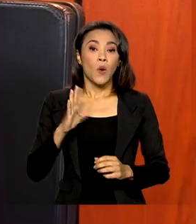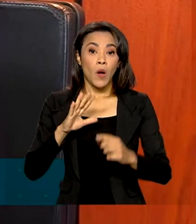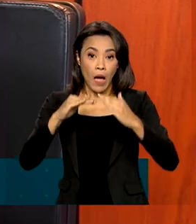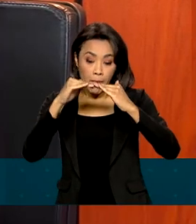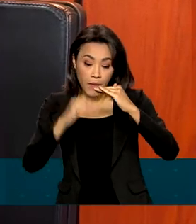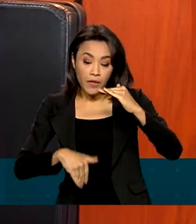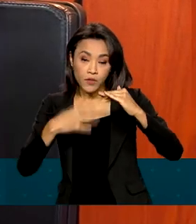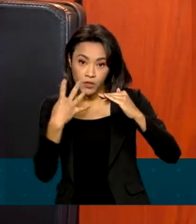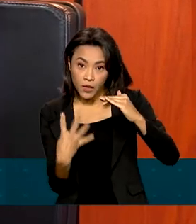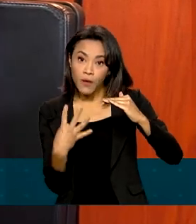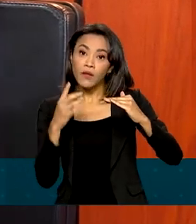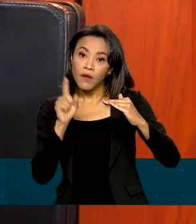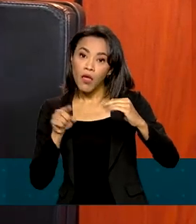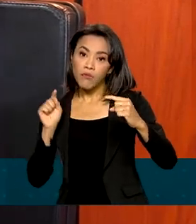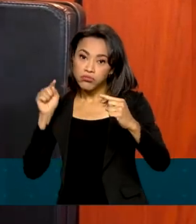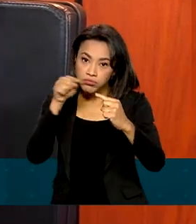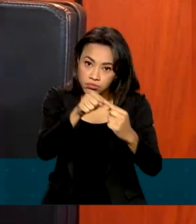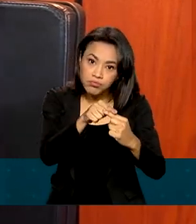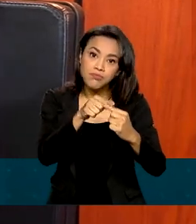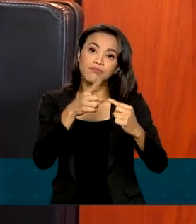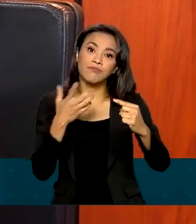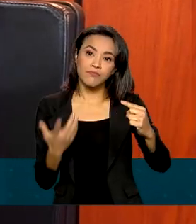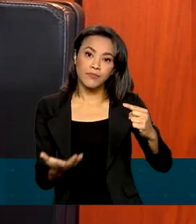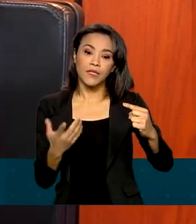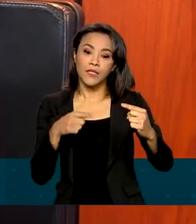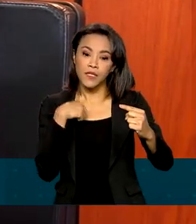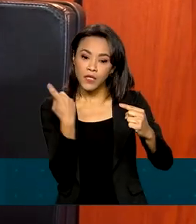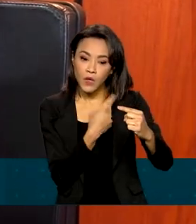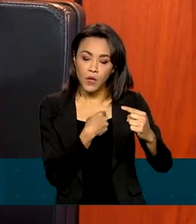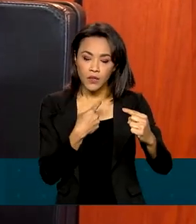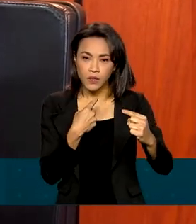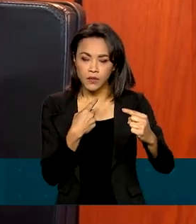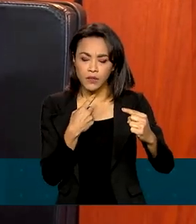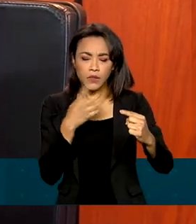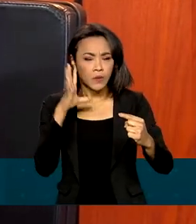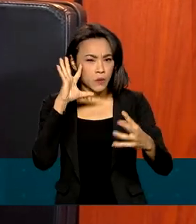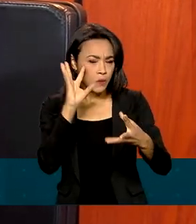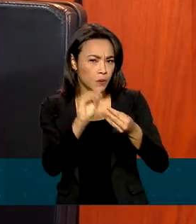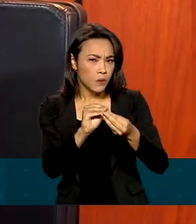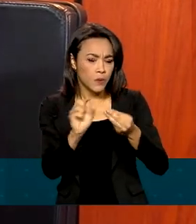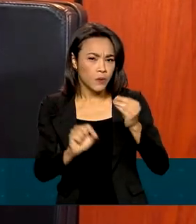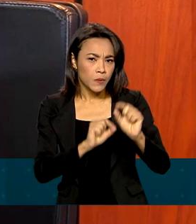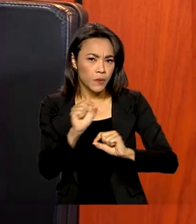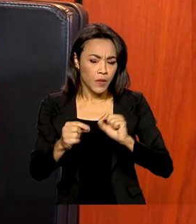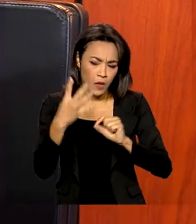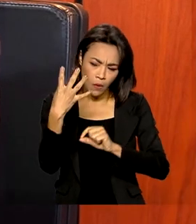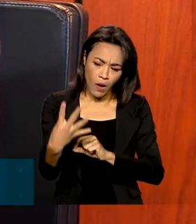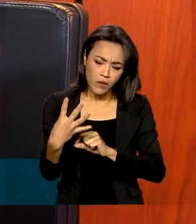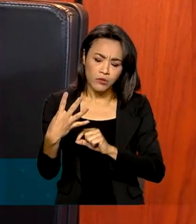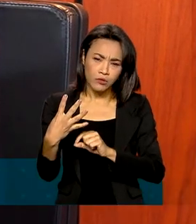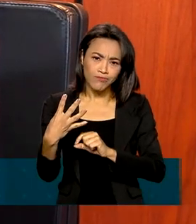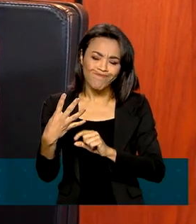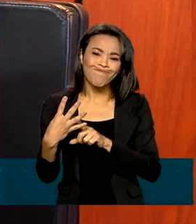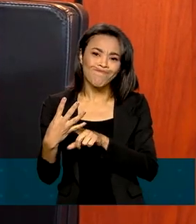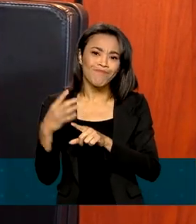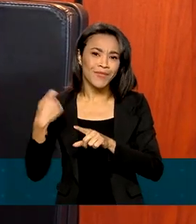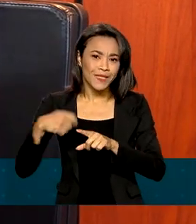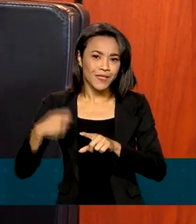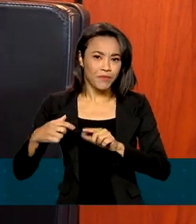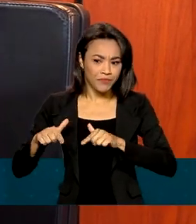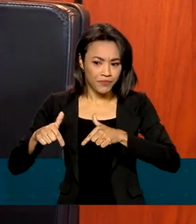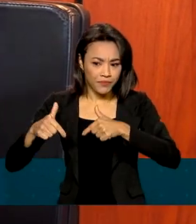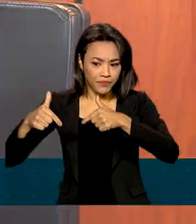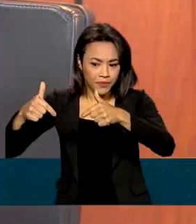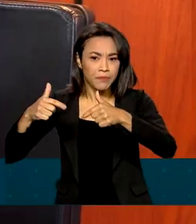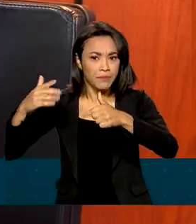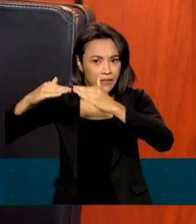de quatro e tá na bem claro na forma como nós concreta nos a mensagem que quatro nós entendemos que precisamos atuar para que ela